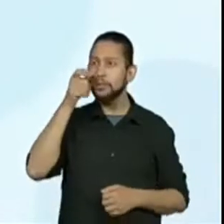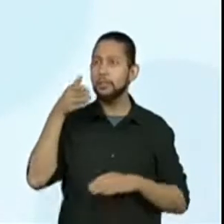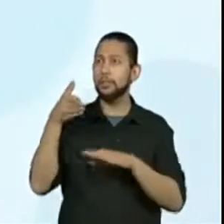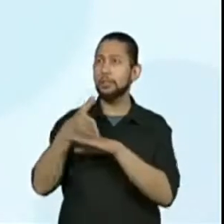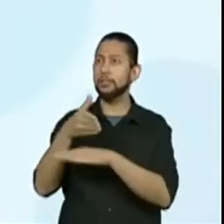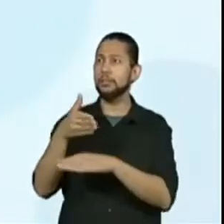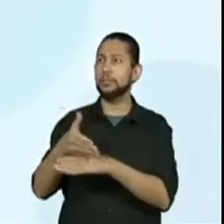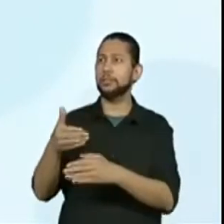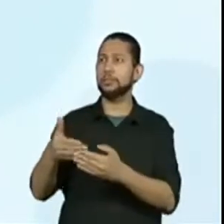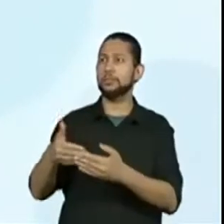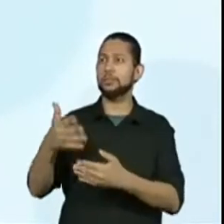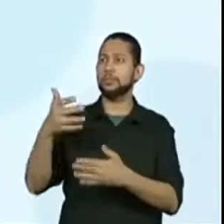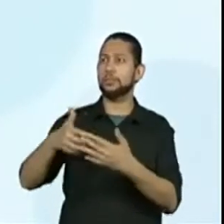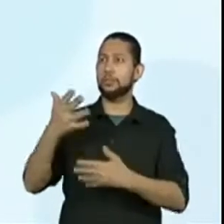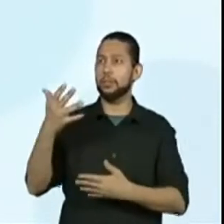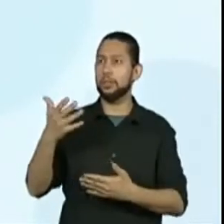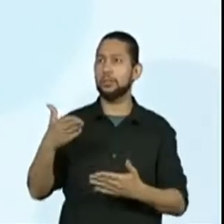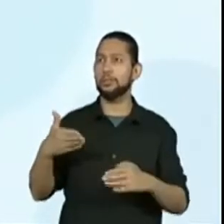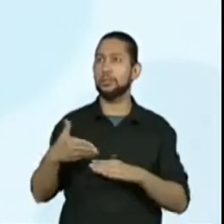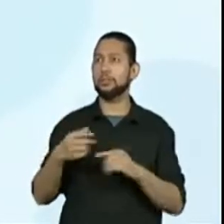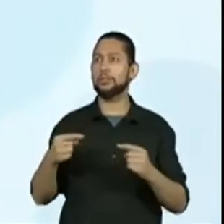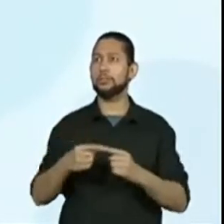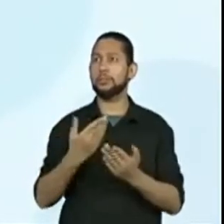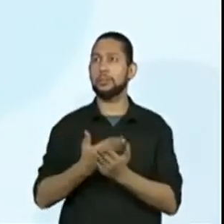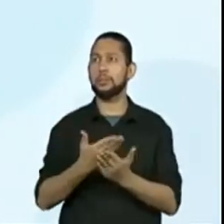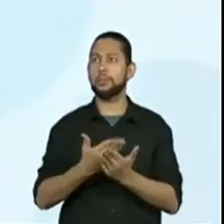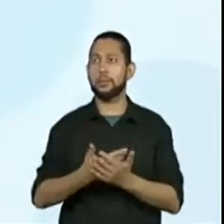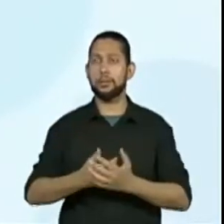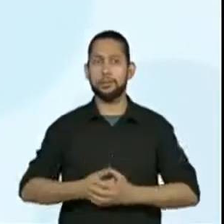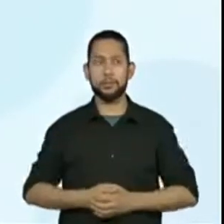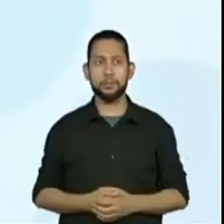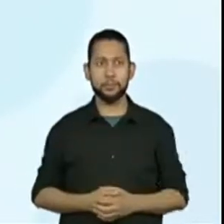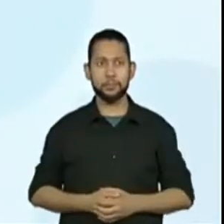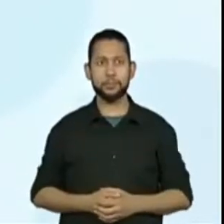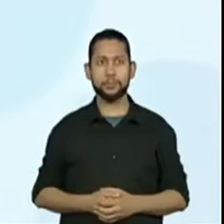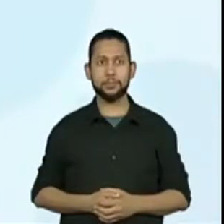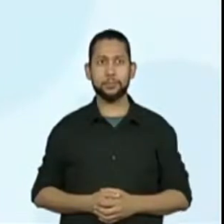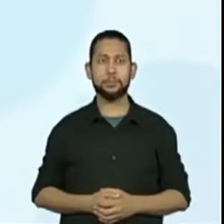acessando a nossa aula.